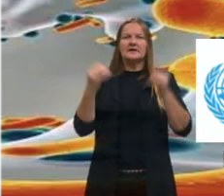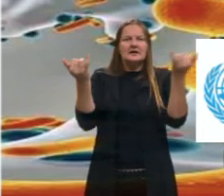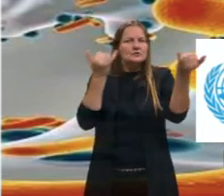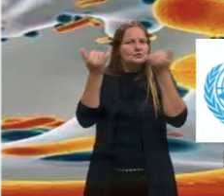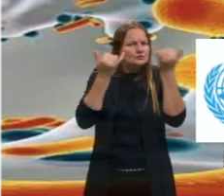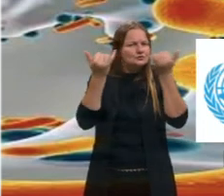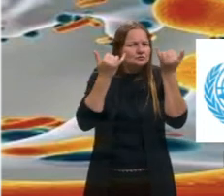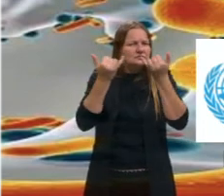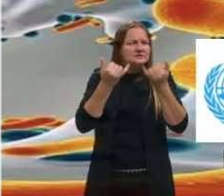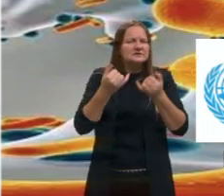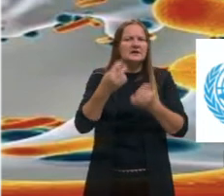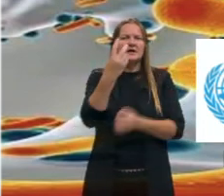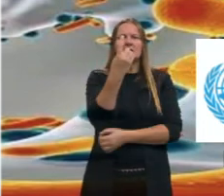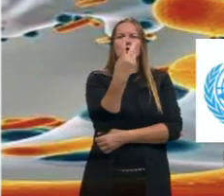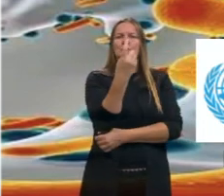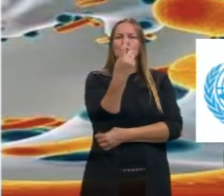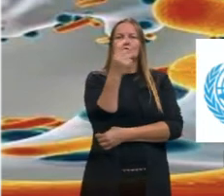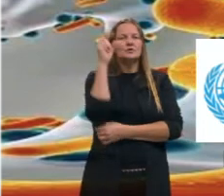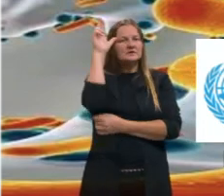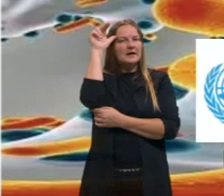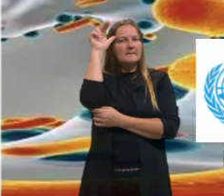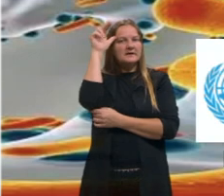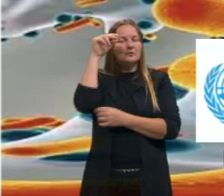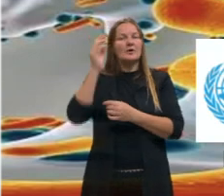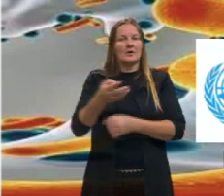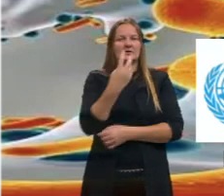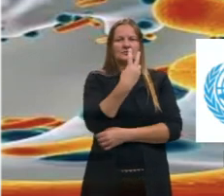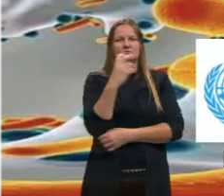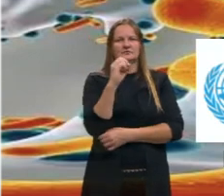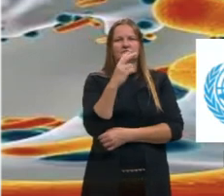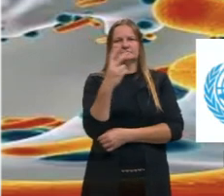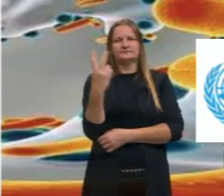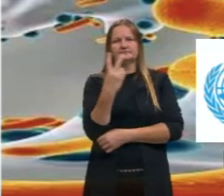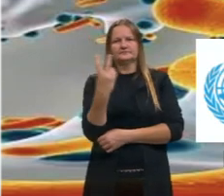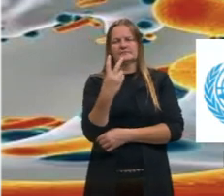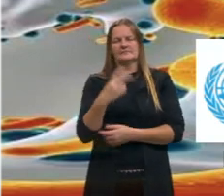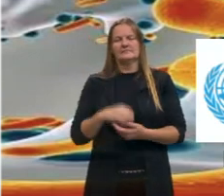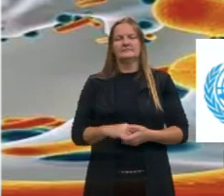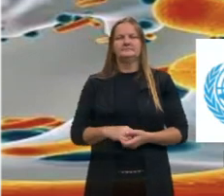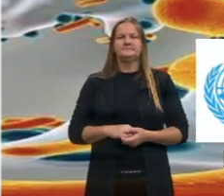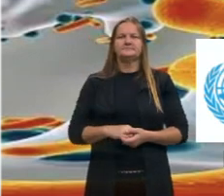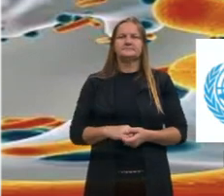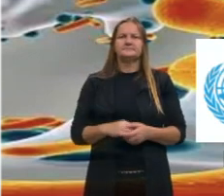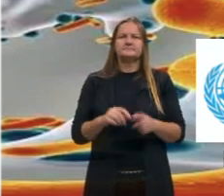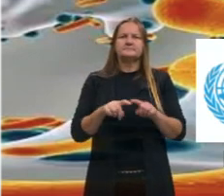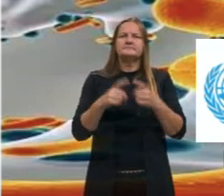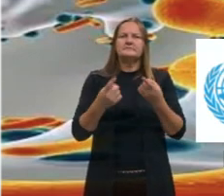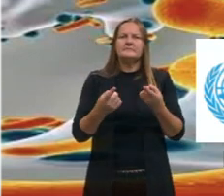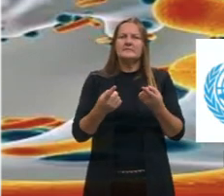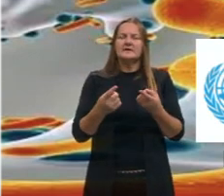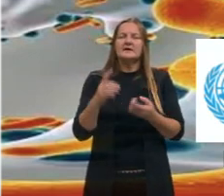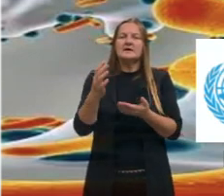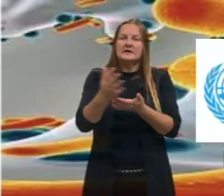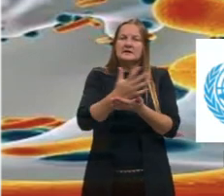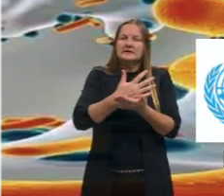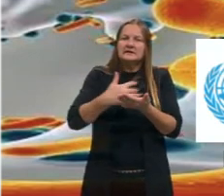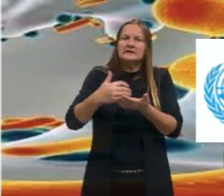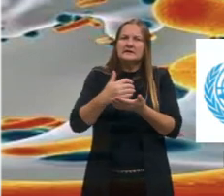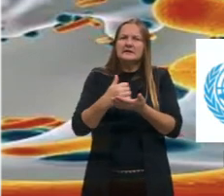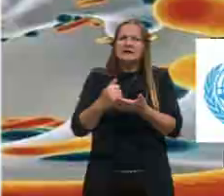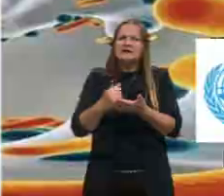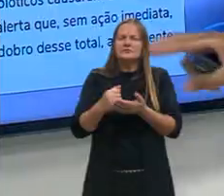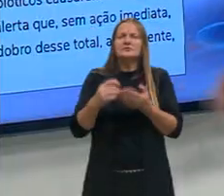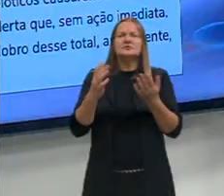notícia foi publicada dia doze de Abril agora desse ano de 2022 e esse dado aqui né